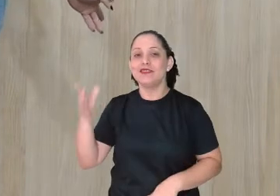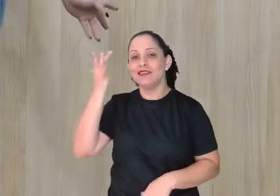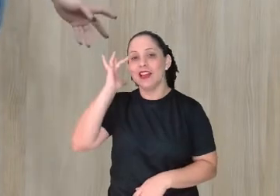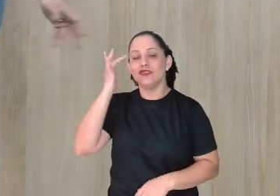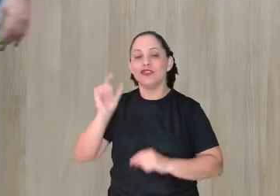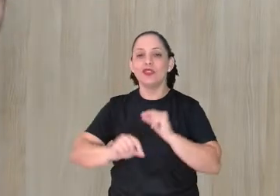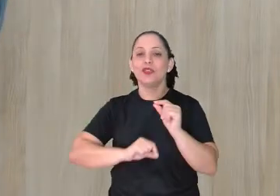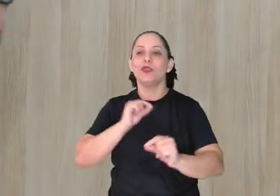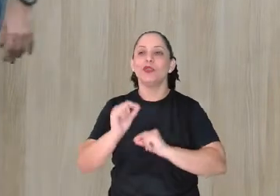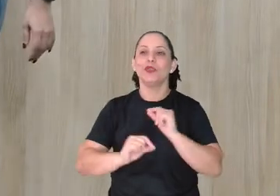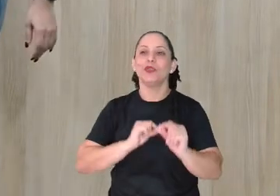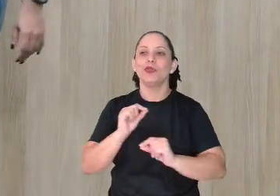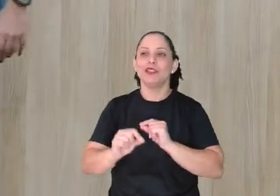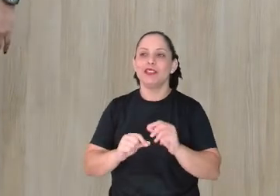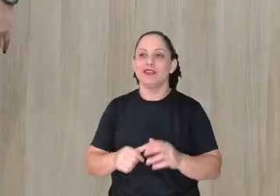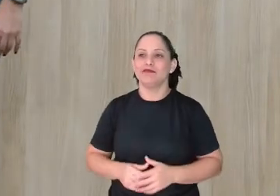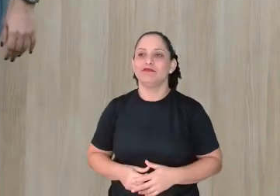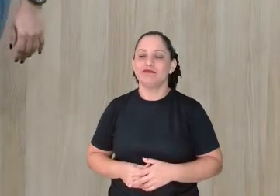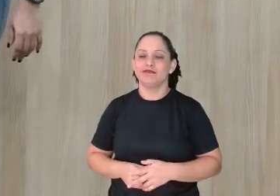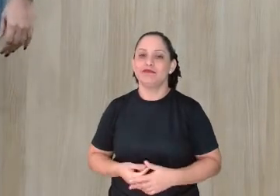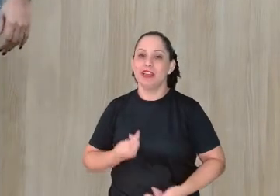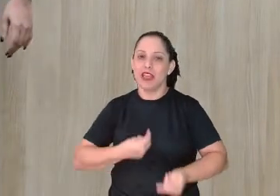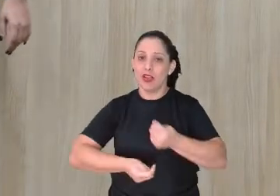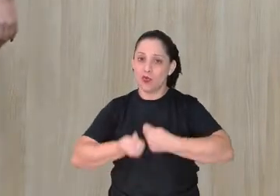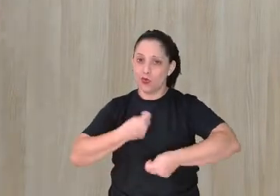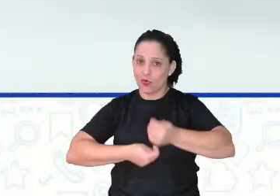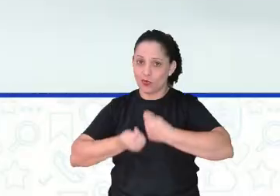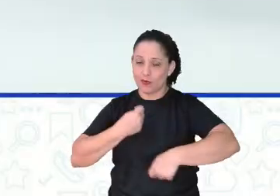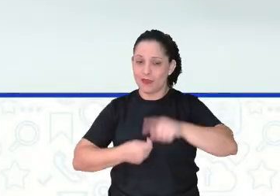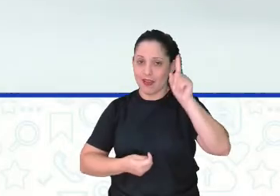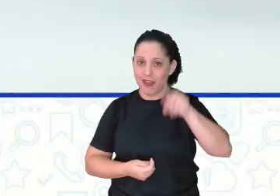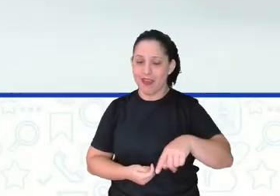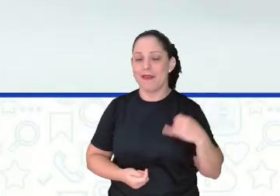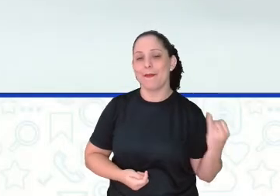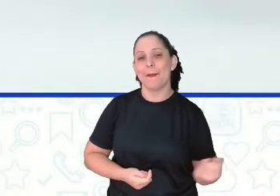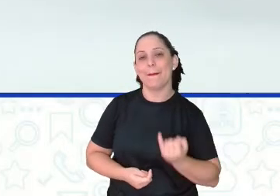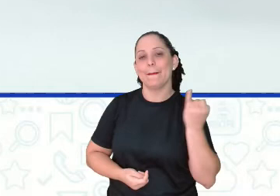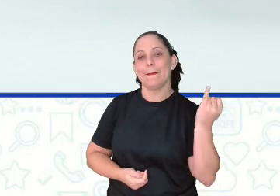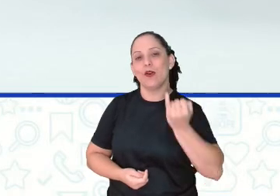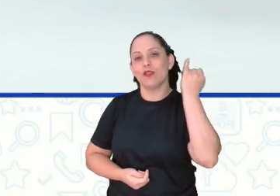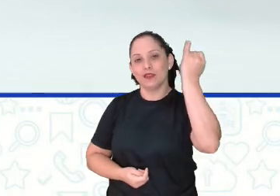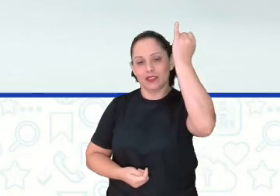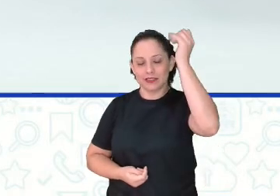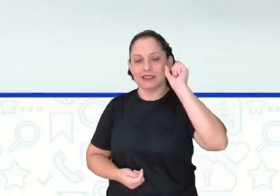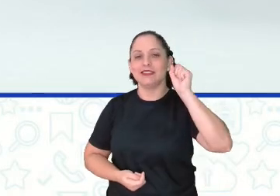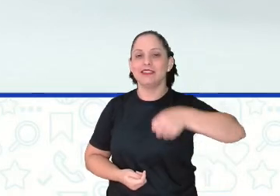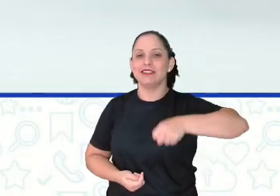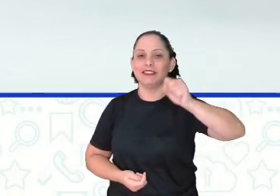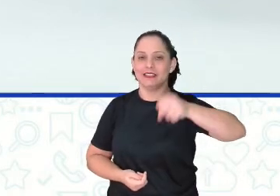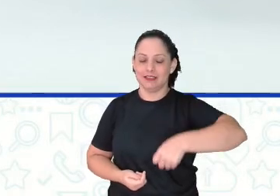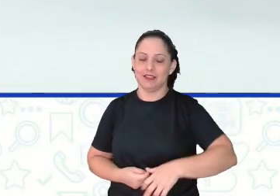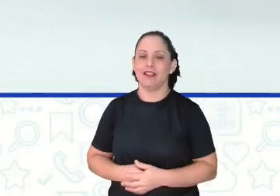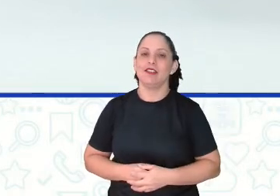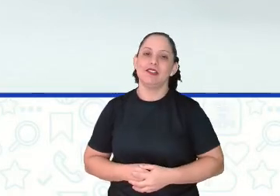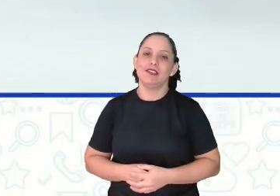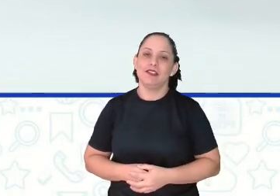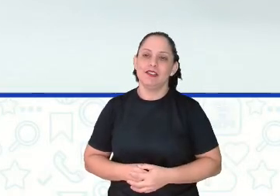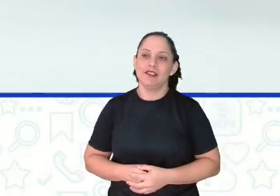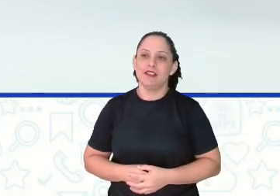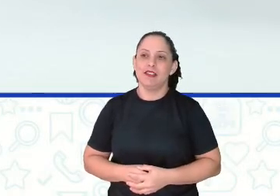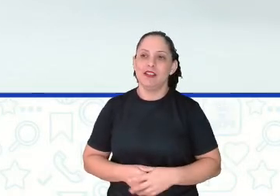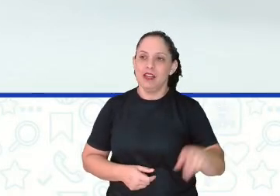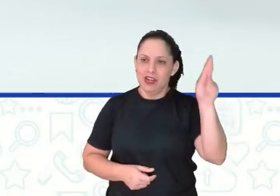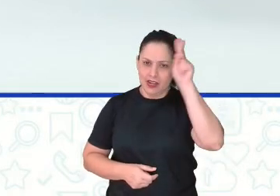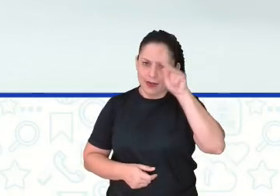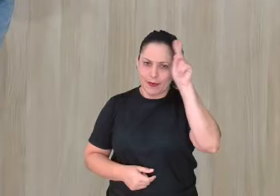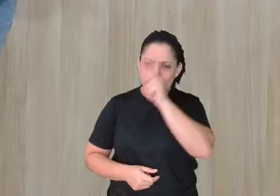casa? Pois é. Olha só, ela é importante sim, viu? Importante até demais. Olha só. Lembra